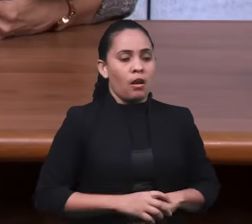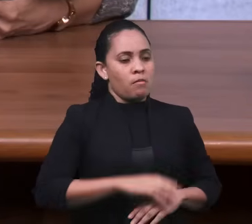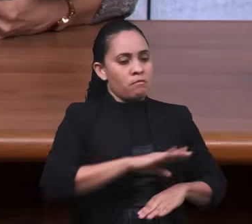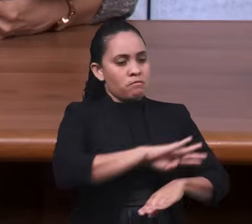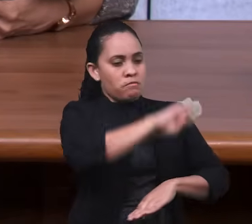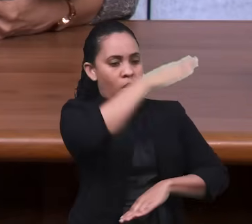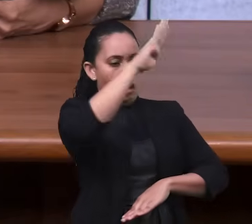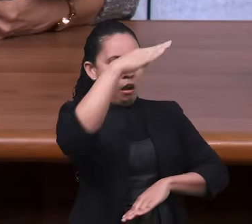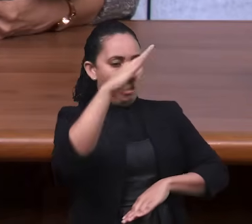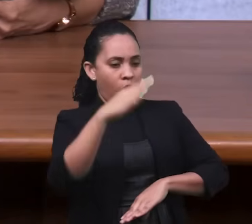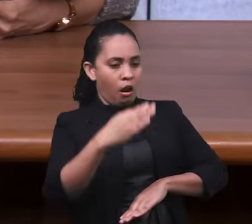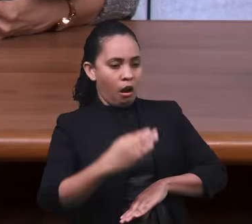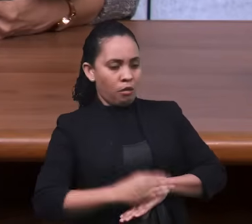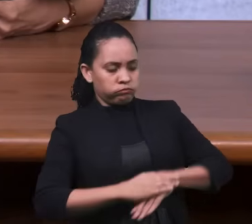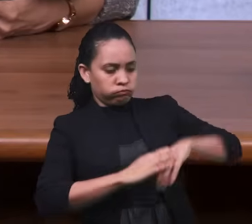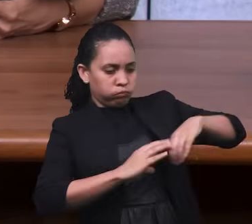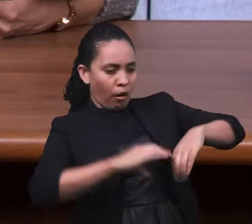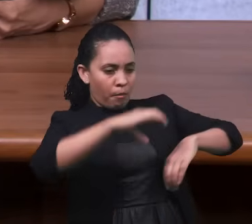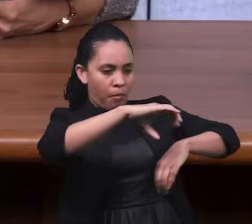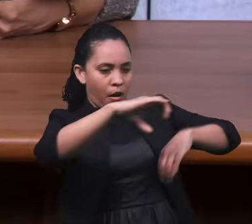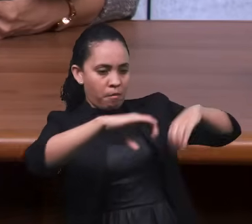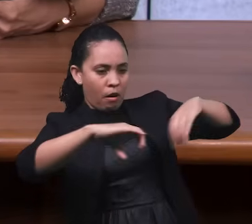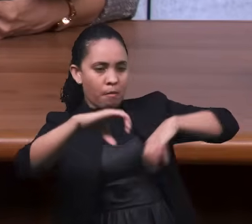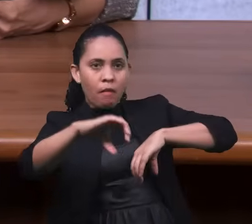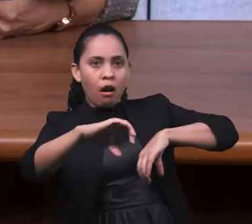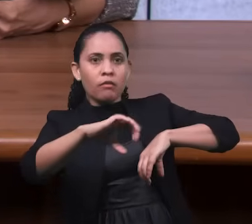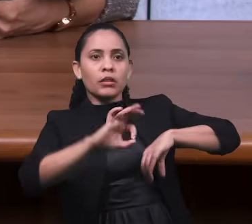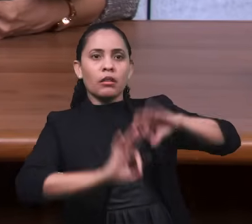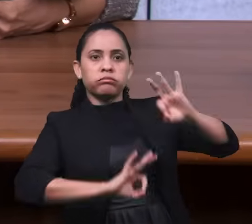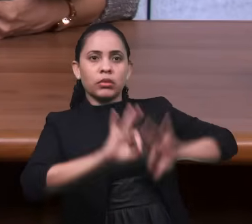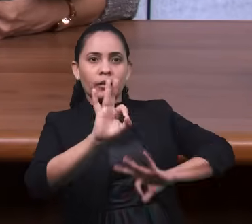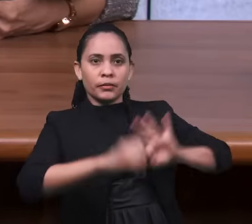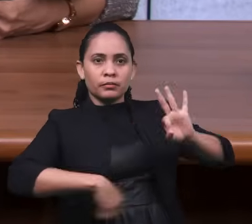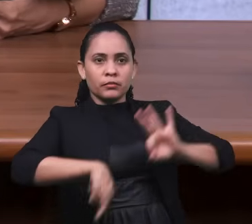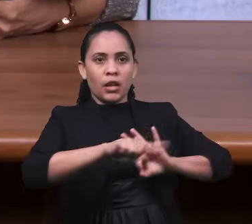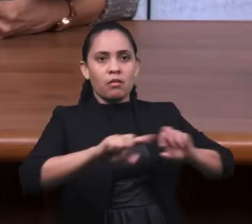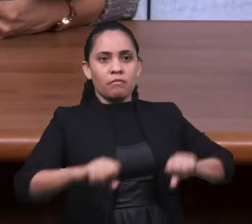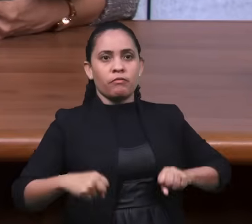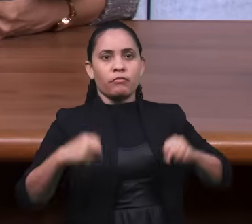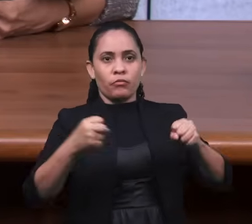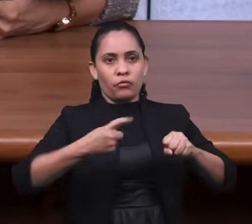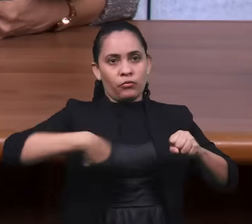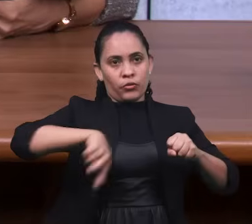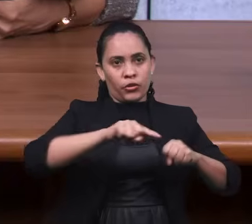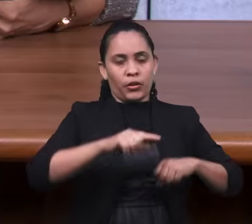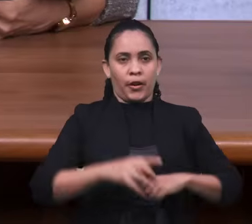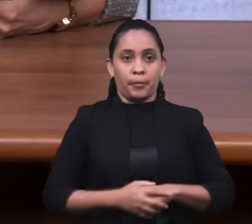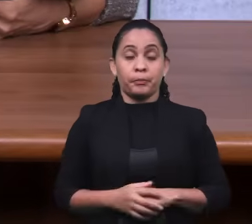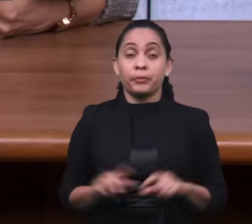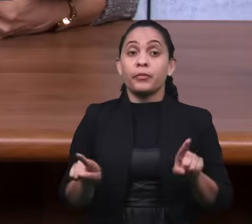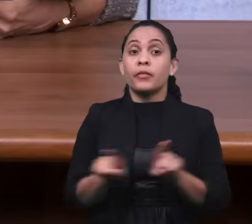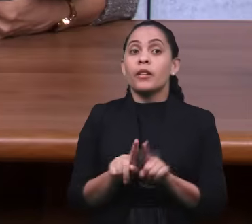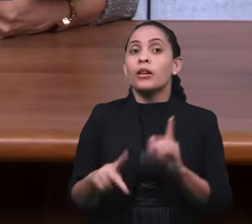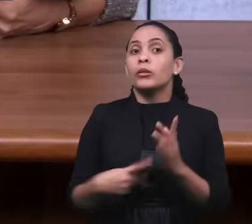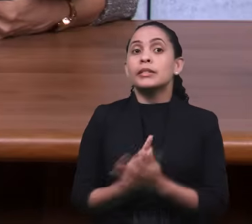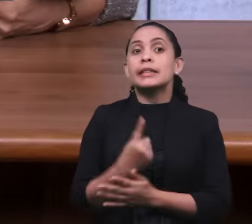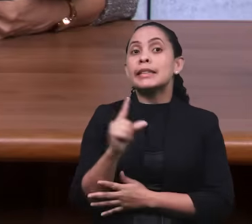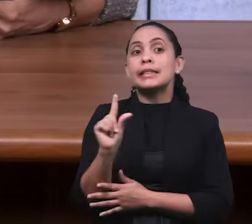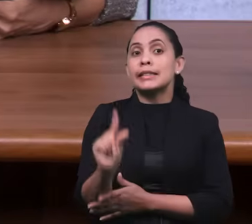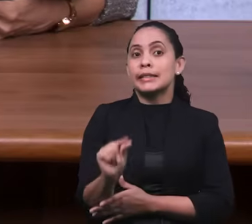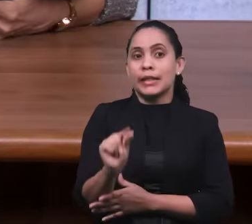que estão nos montes e as cavernas e as fortificações. Porque sucedia